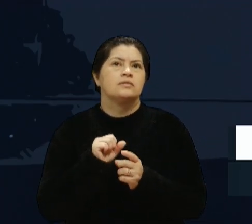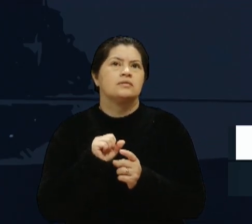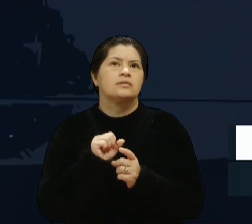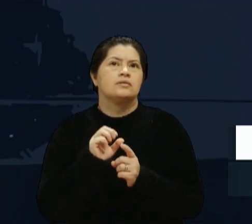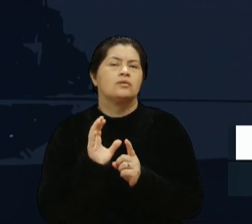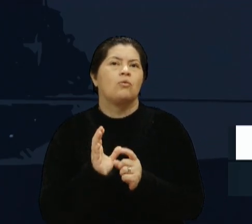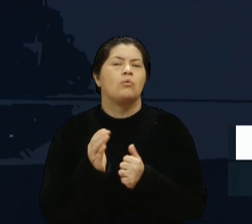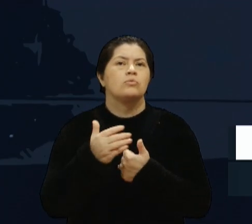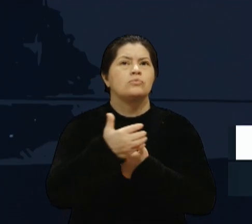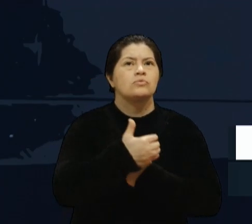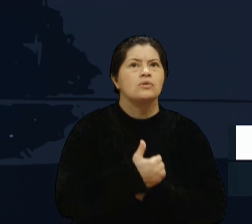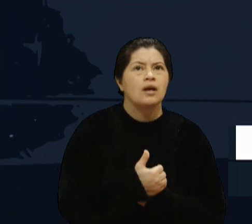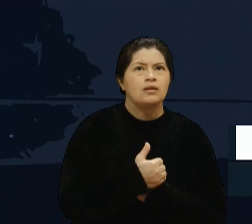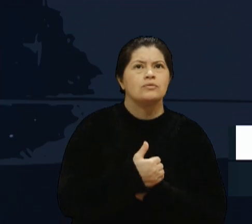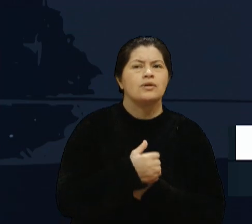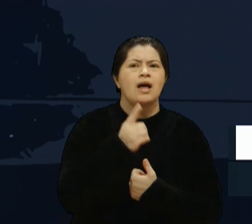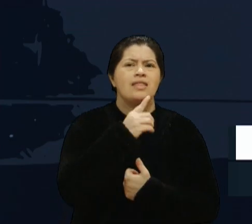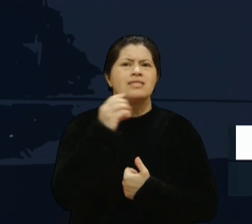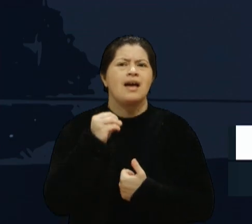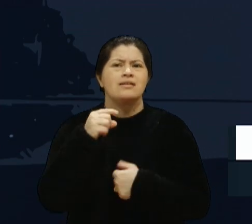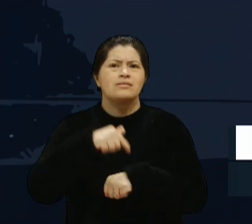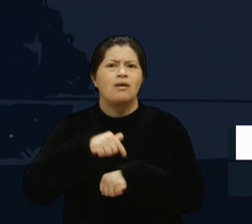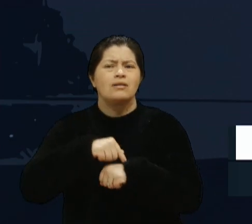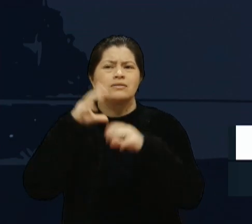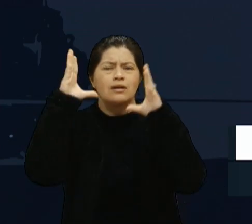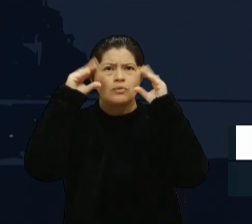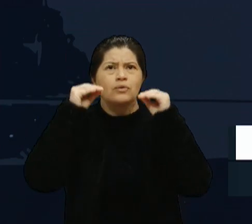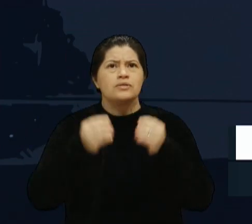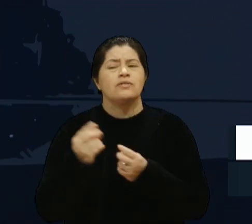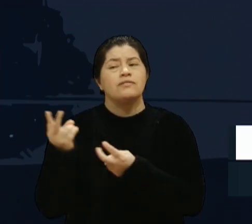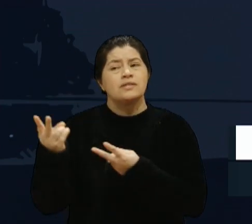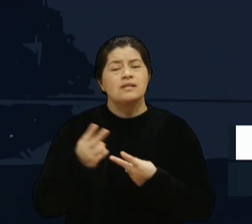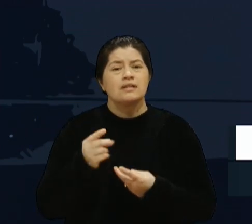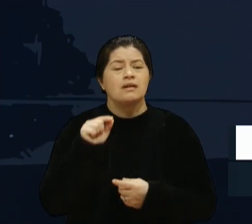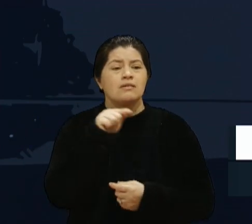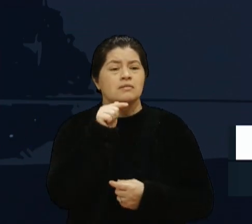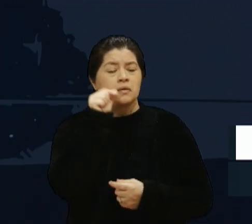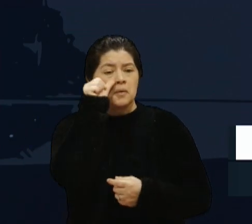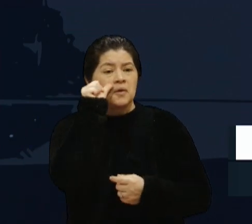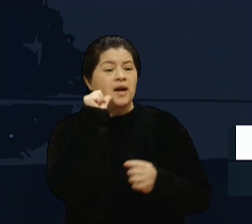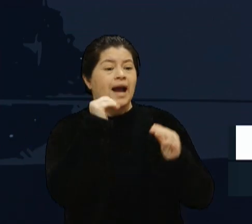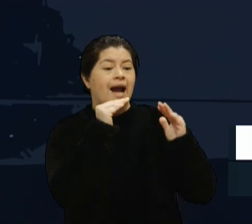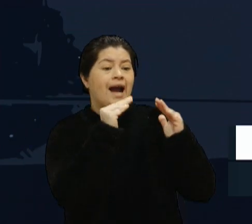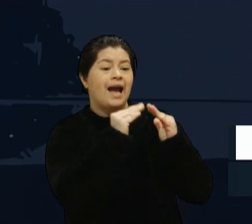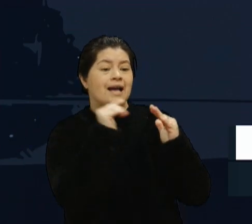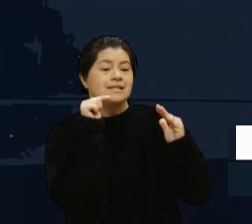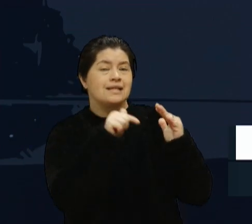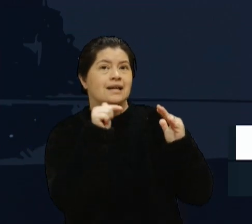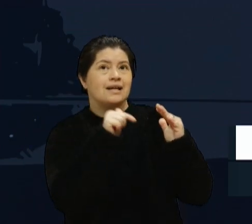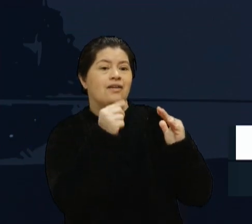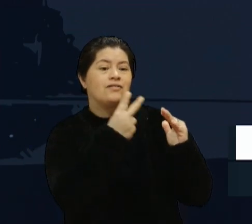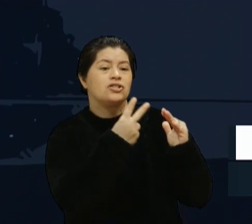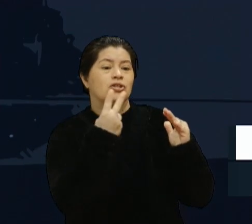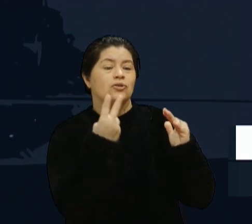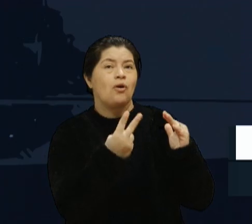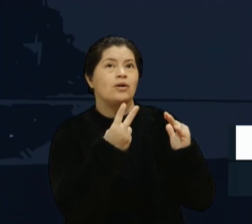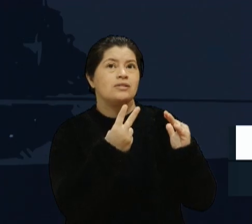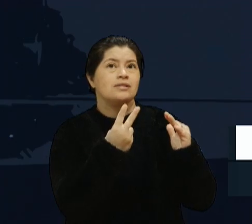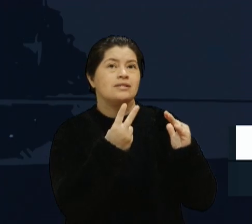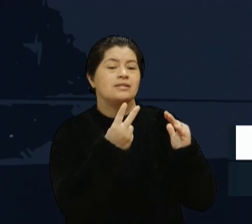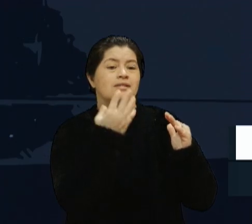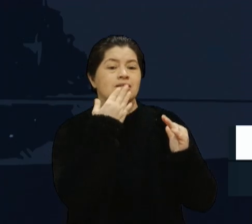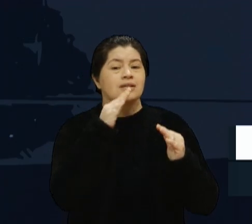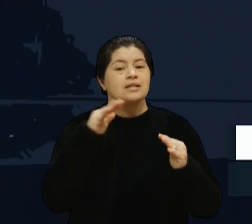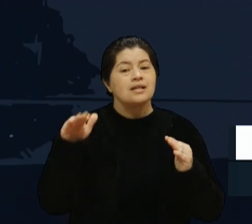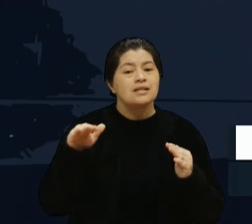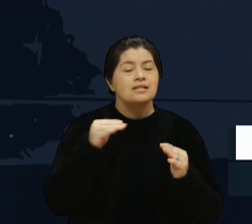noite, correto? E, através dessa visita, se constatou que numa casa tinha 22 e na outra casa tinha 24 crianças